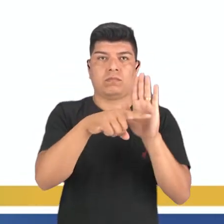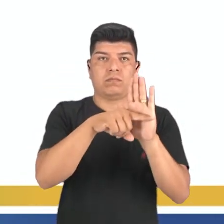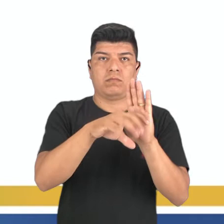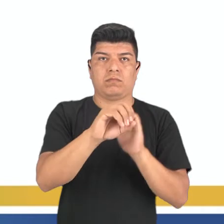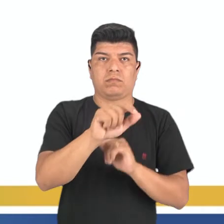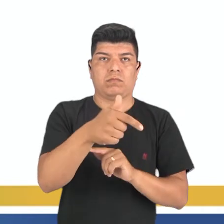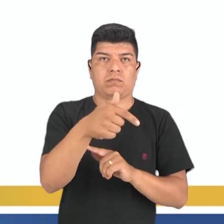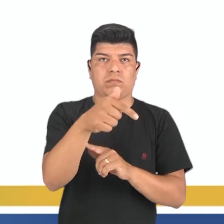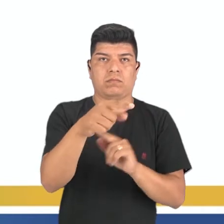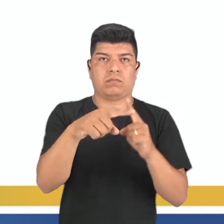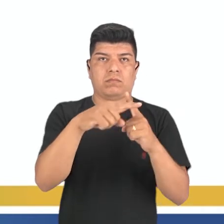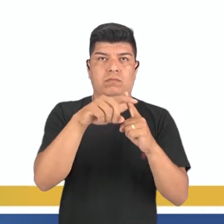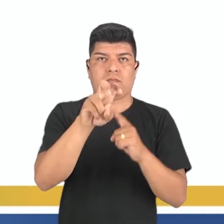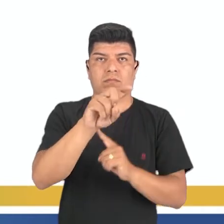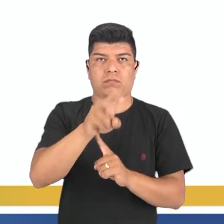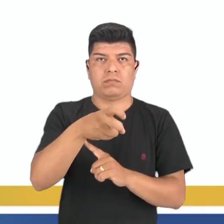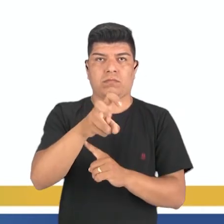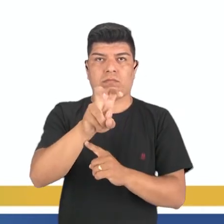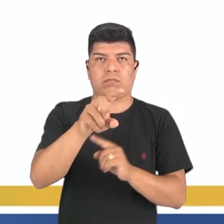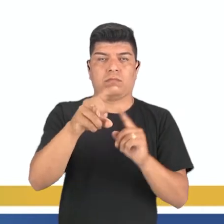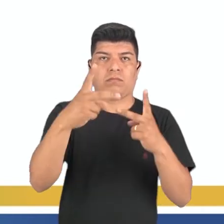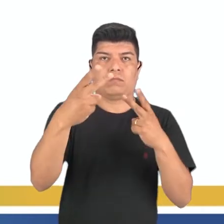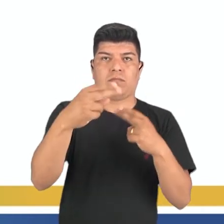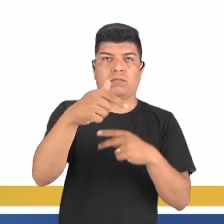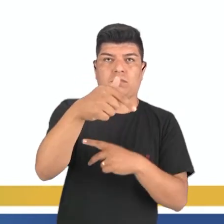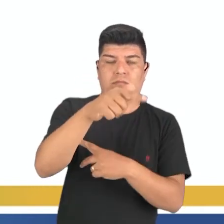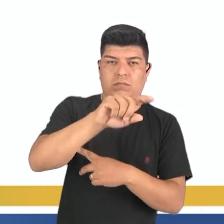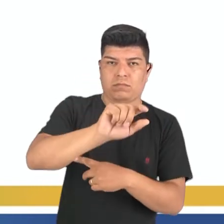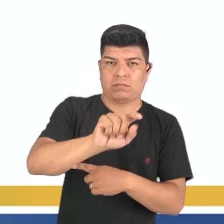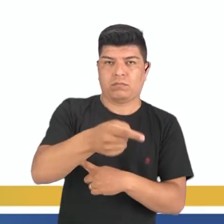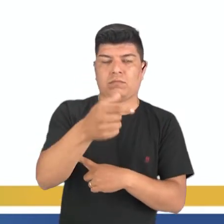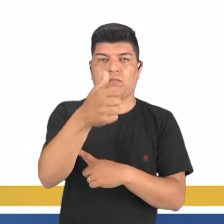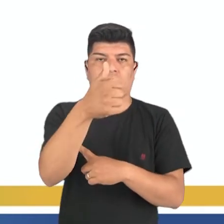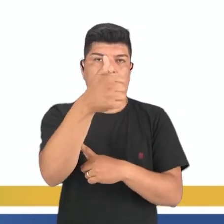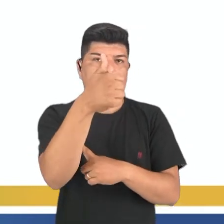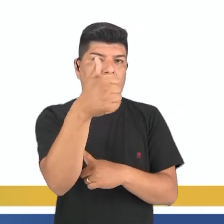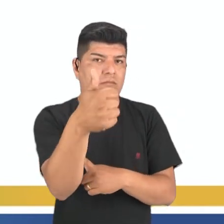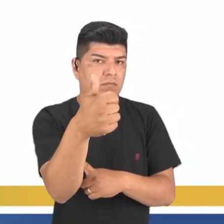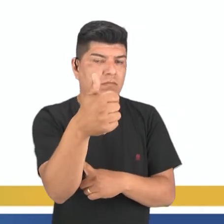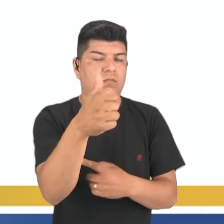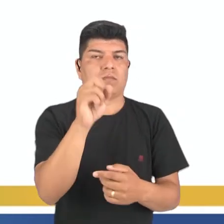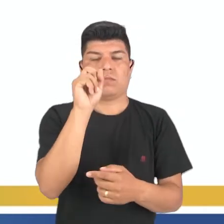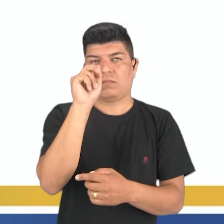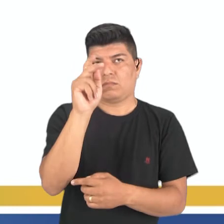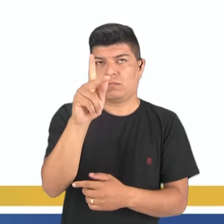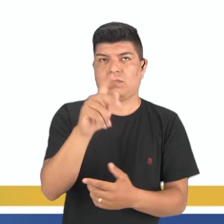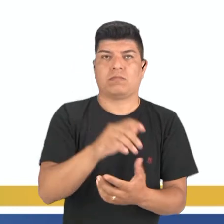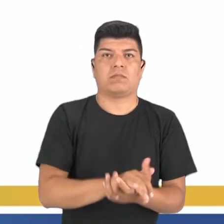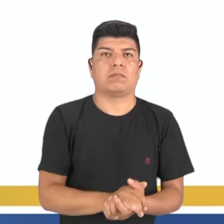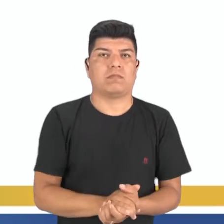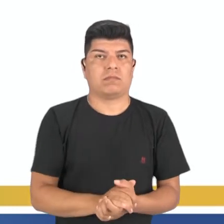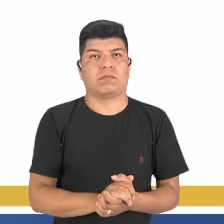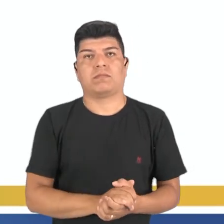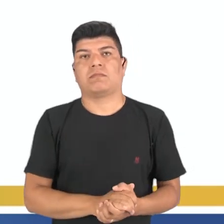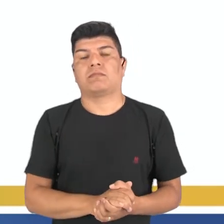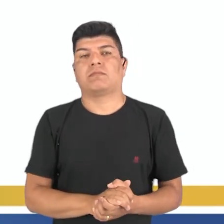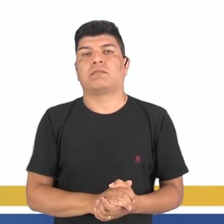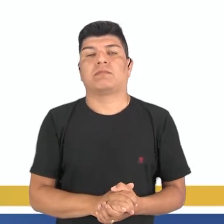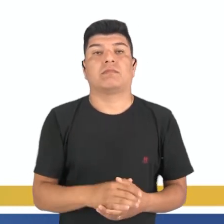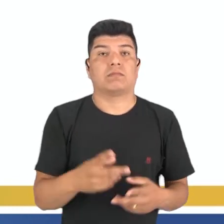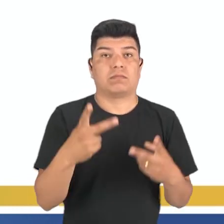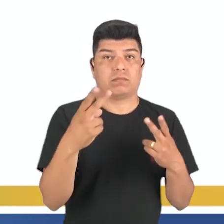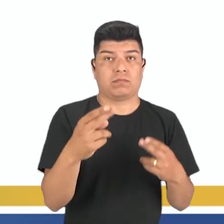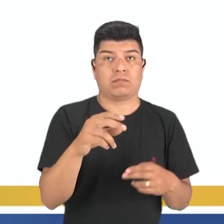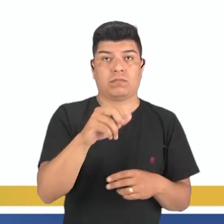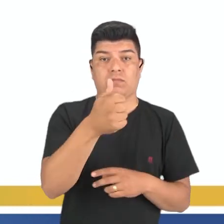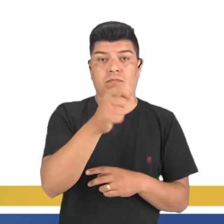2,3 menos 0,7 mais 5,5, certo? 2,3 menos